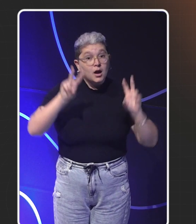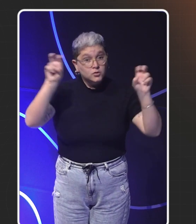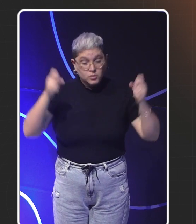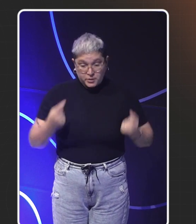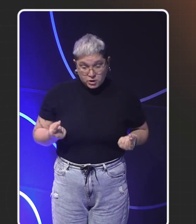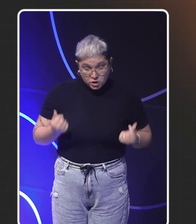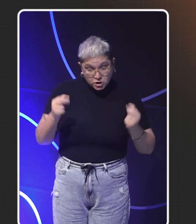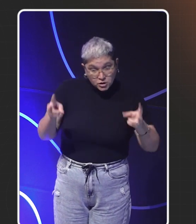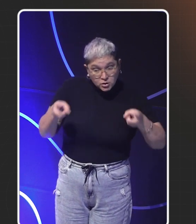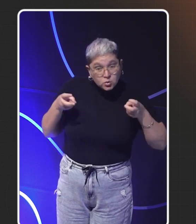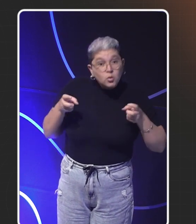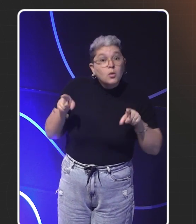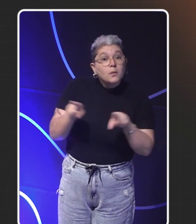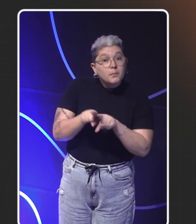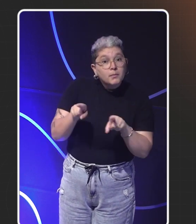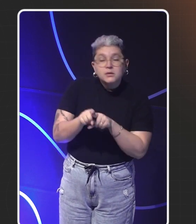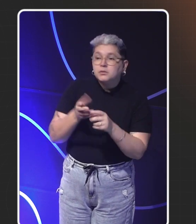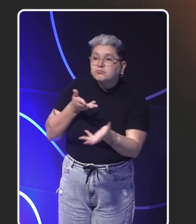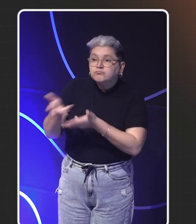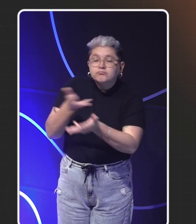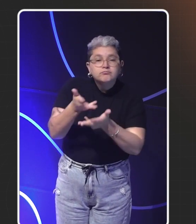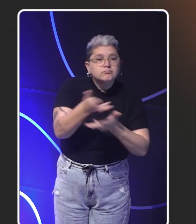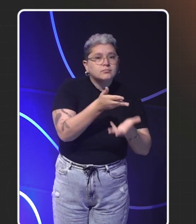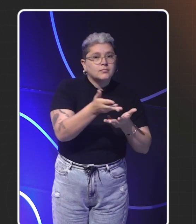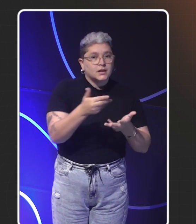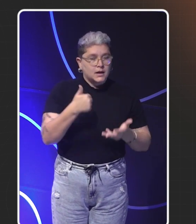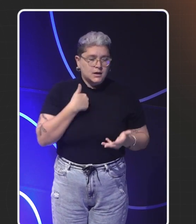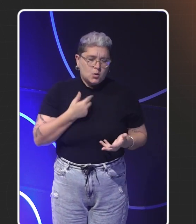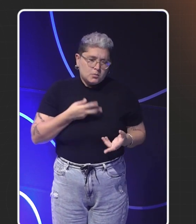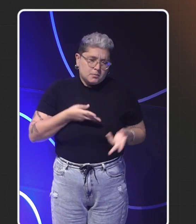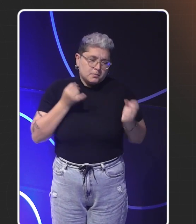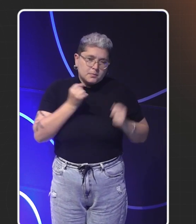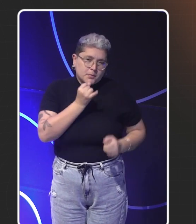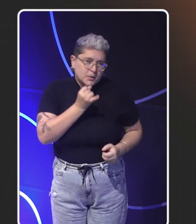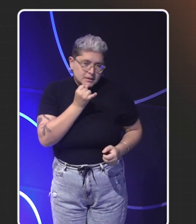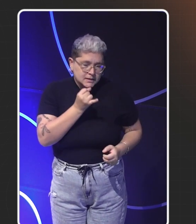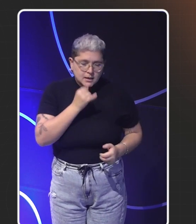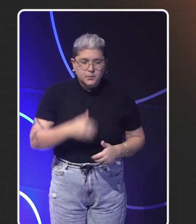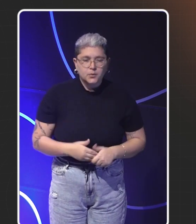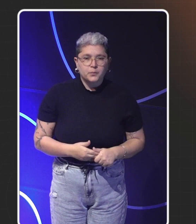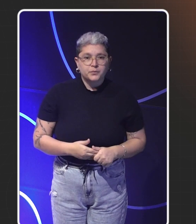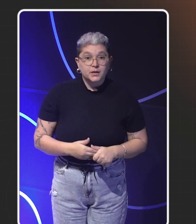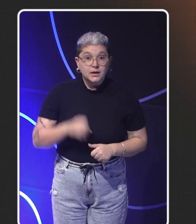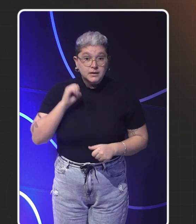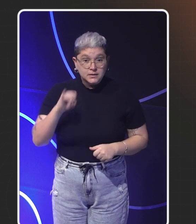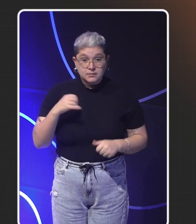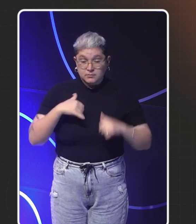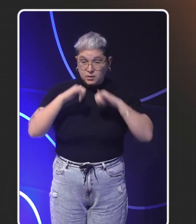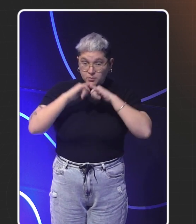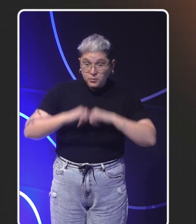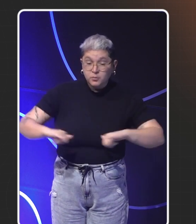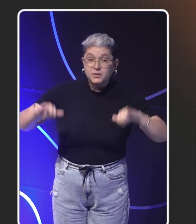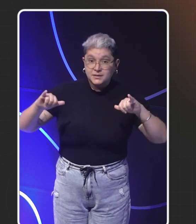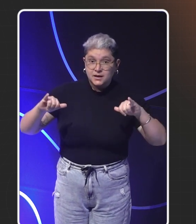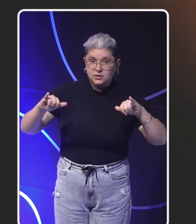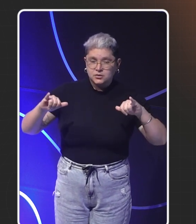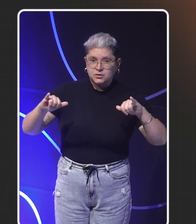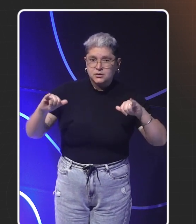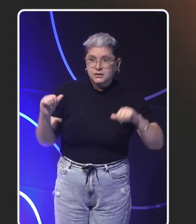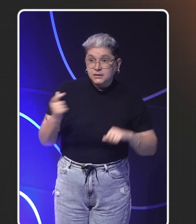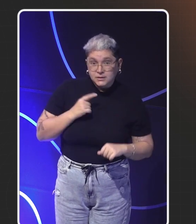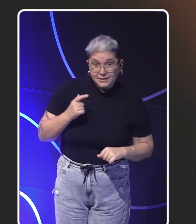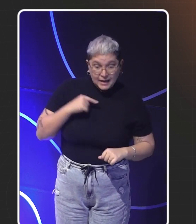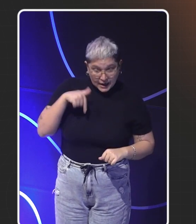sobre gerar conversa, sobre gerar troca. E eu vejo que, por exemplo, quando uma marca me contrata e eu faço uma publicidade, o grande forte da